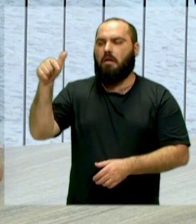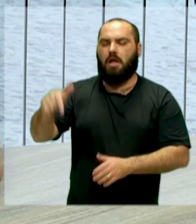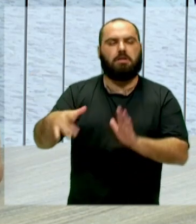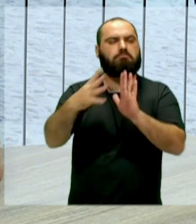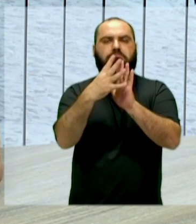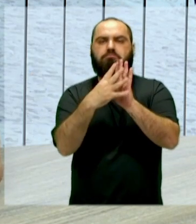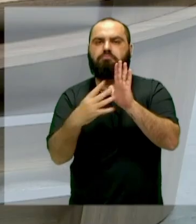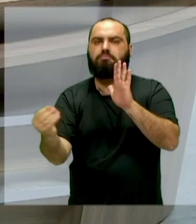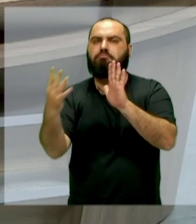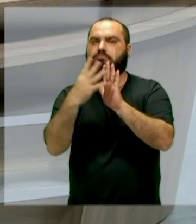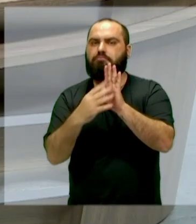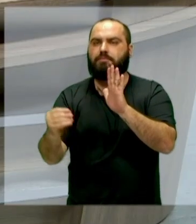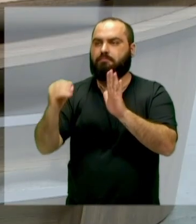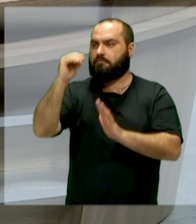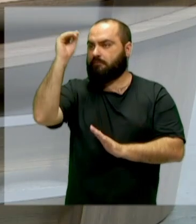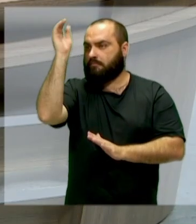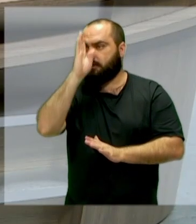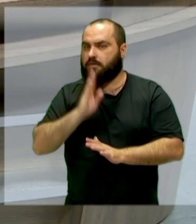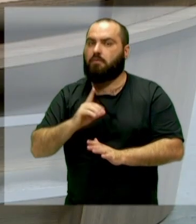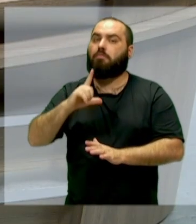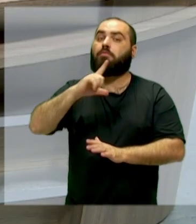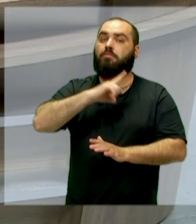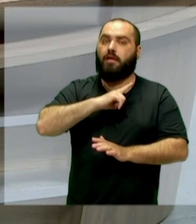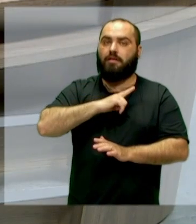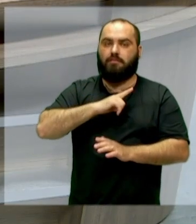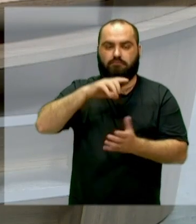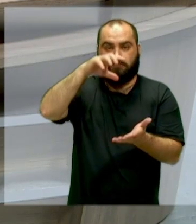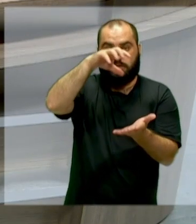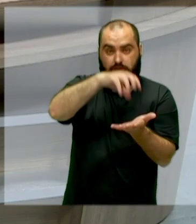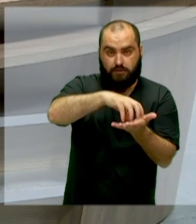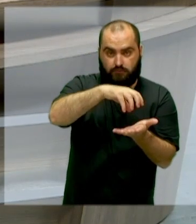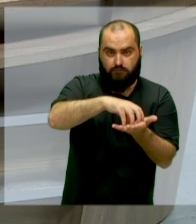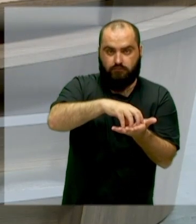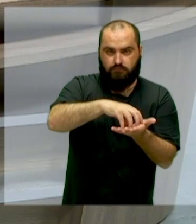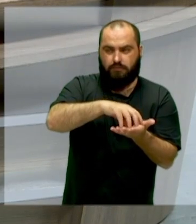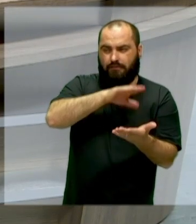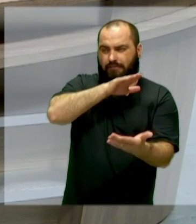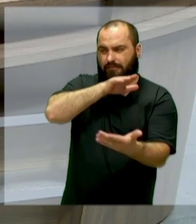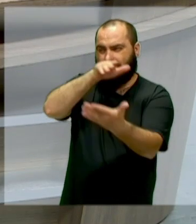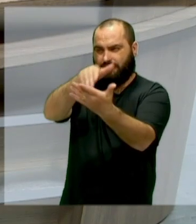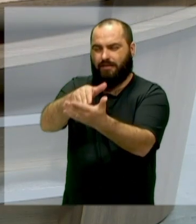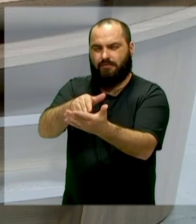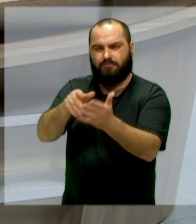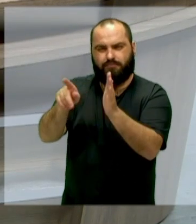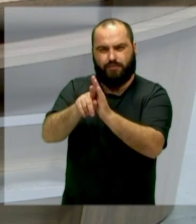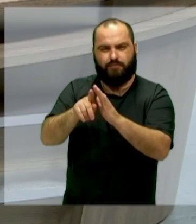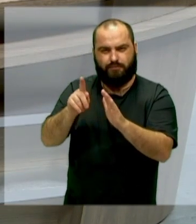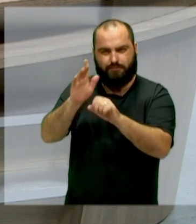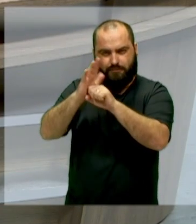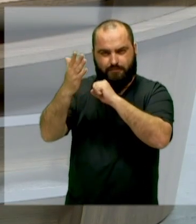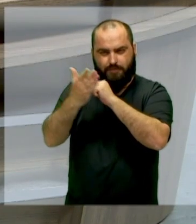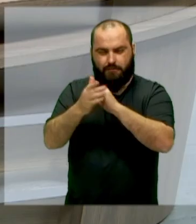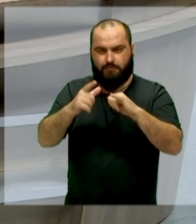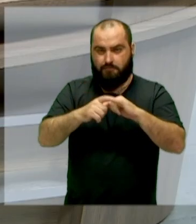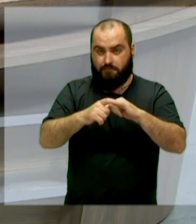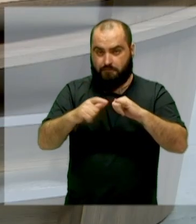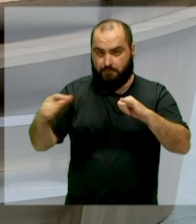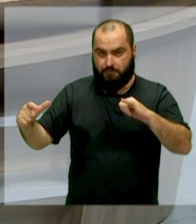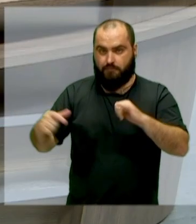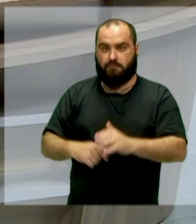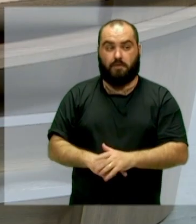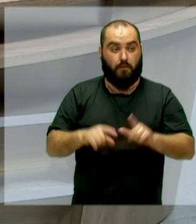país a gente tem o Centro de Educação Ambiental que fica ali indo para cabeçudas e os servidores fazem um